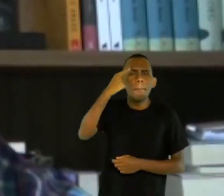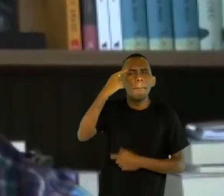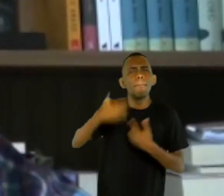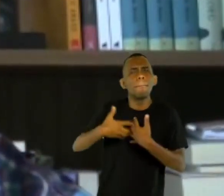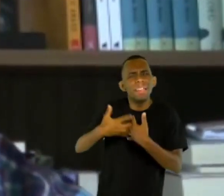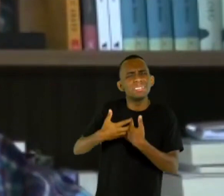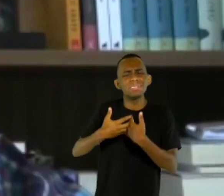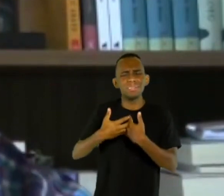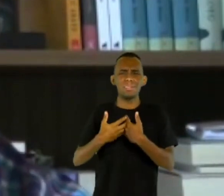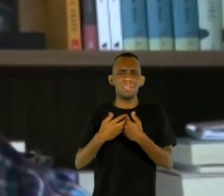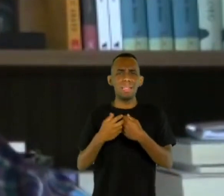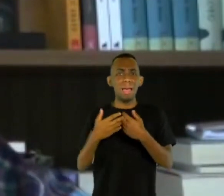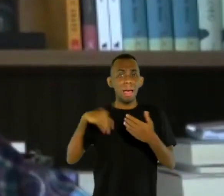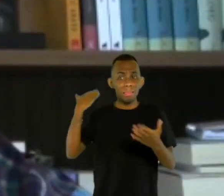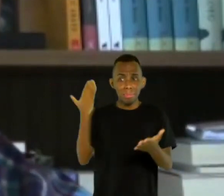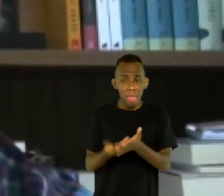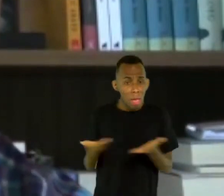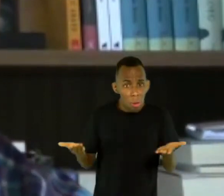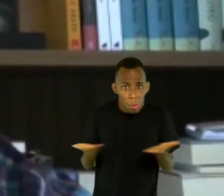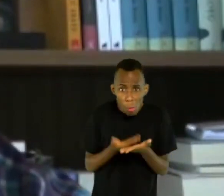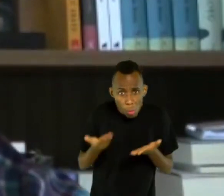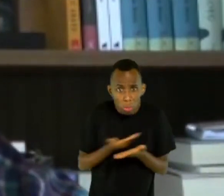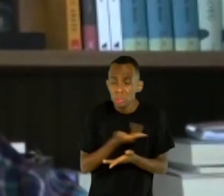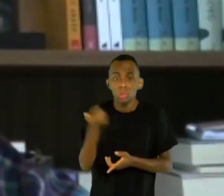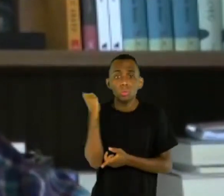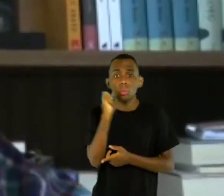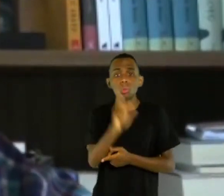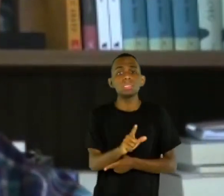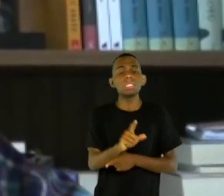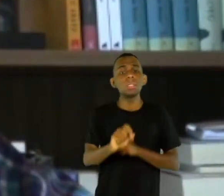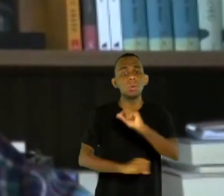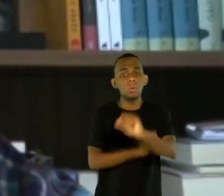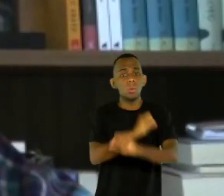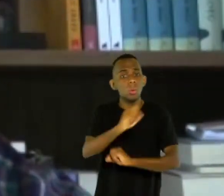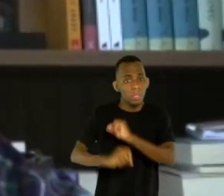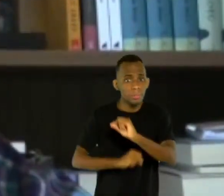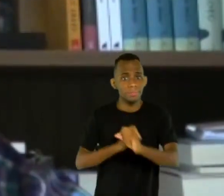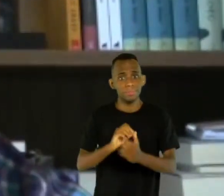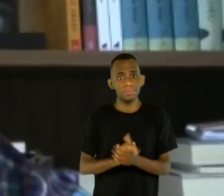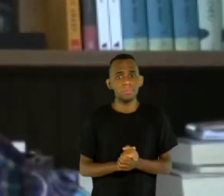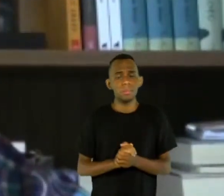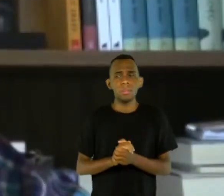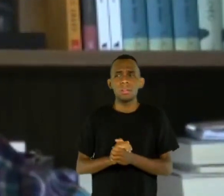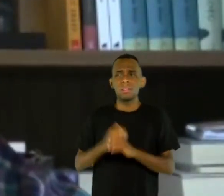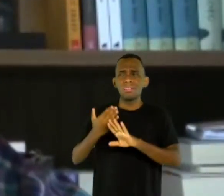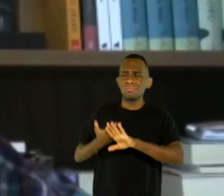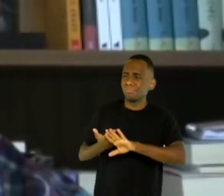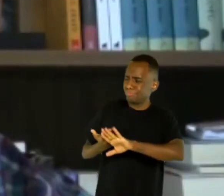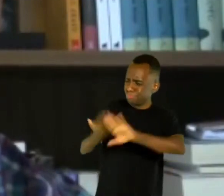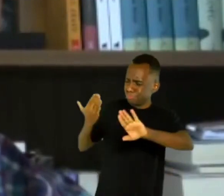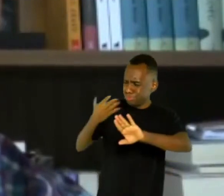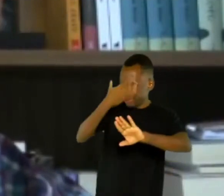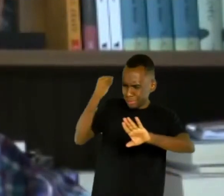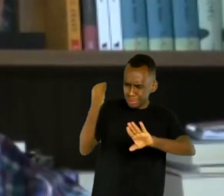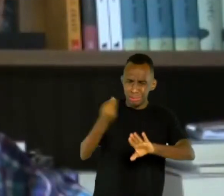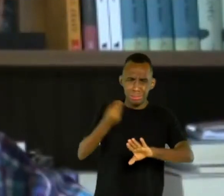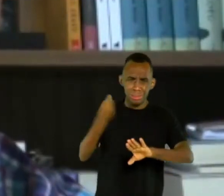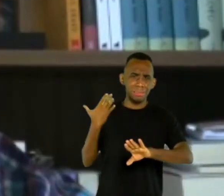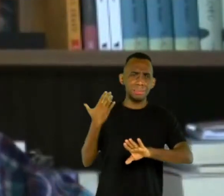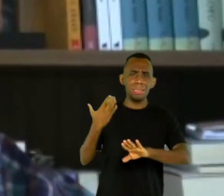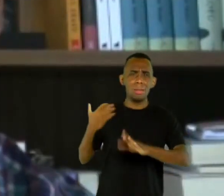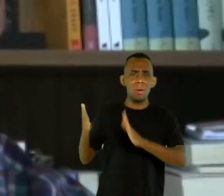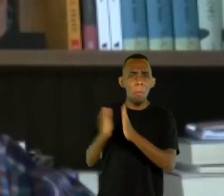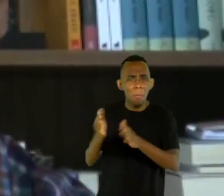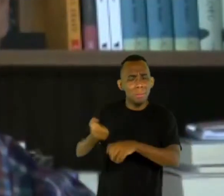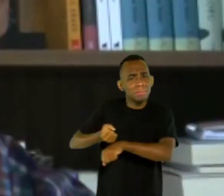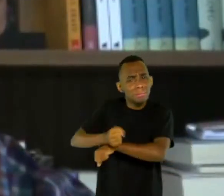houve tempo da gente se afastar um pouco desse passado colonial, desse passado escravagista?